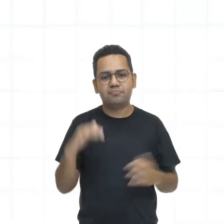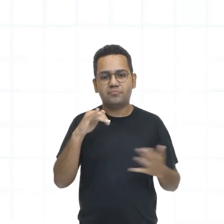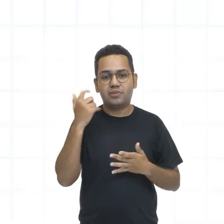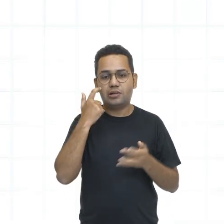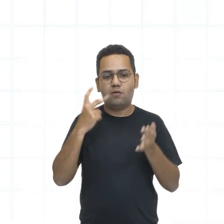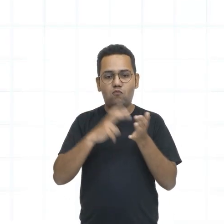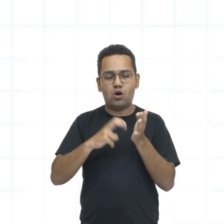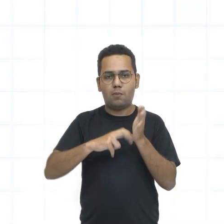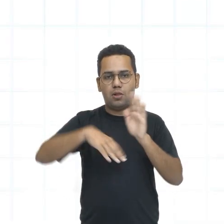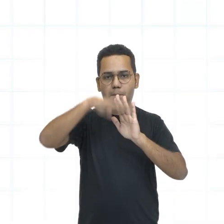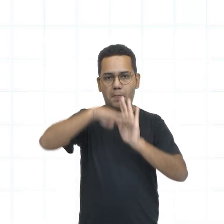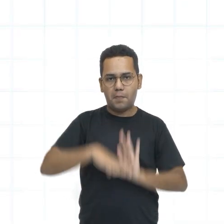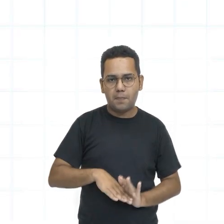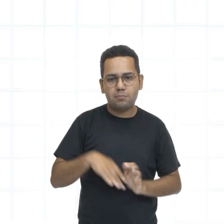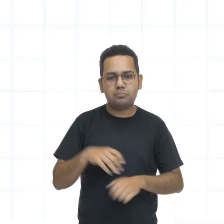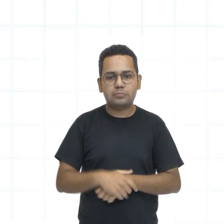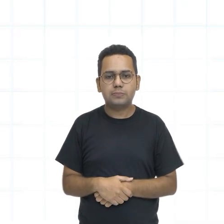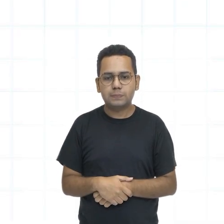vamos lá?